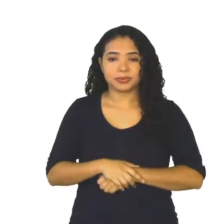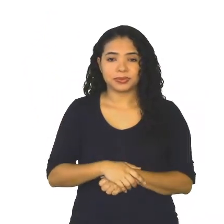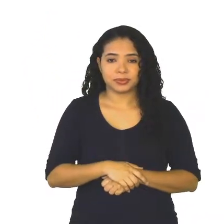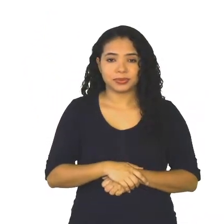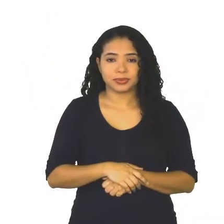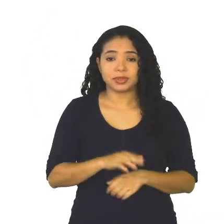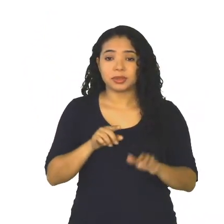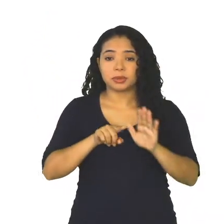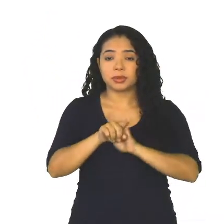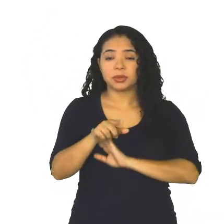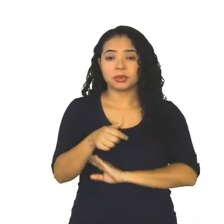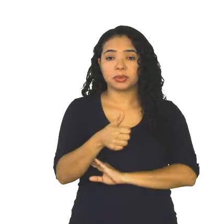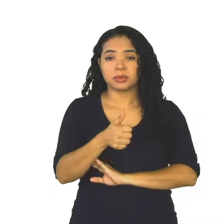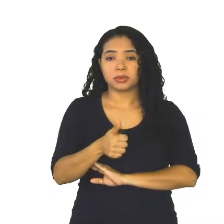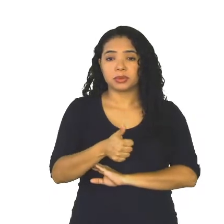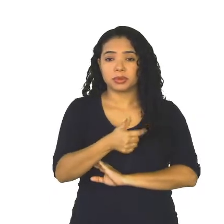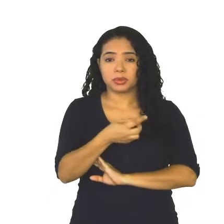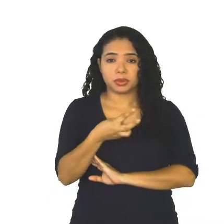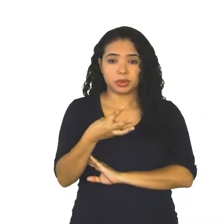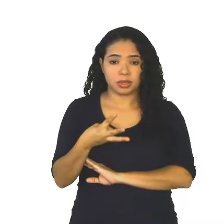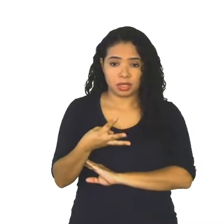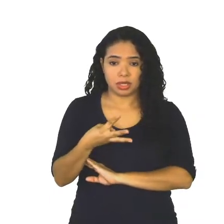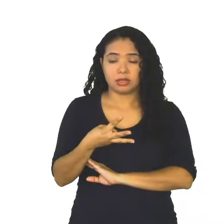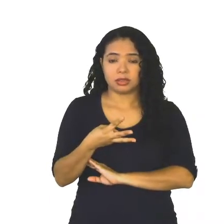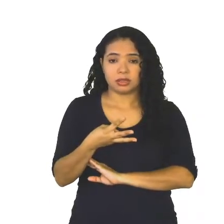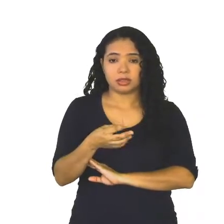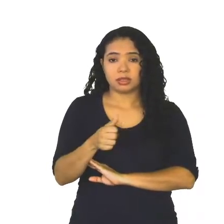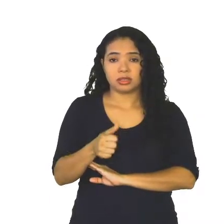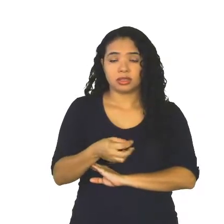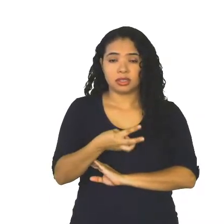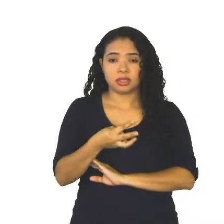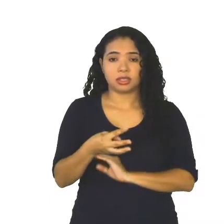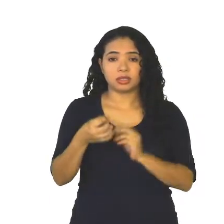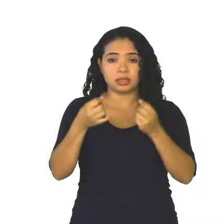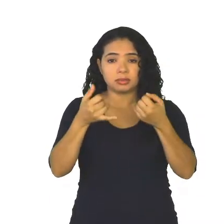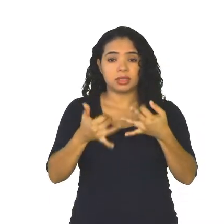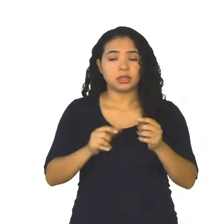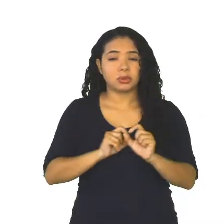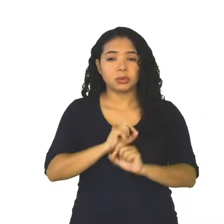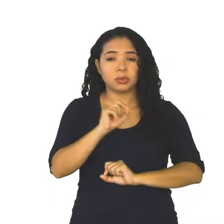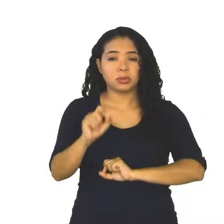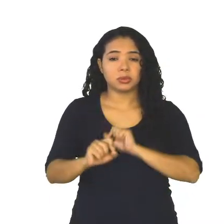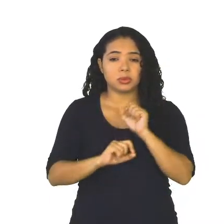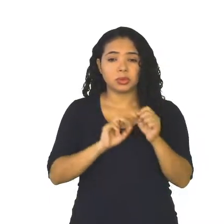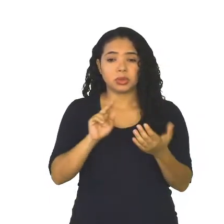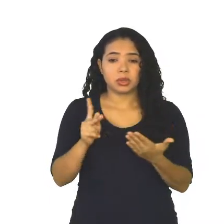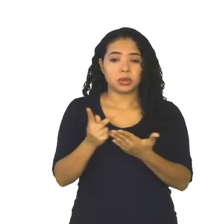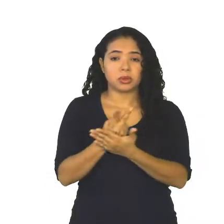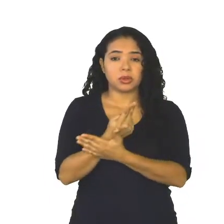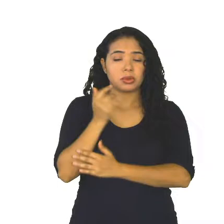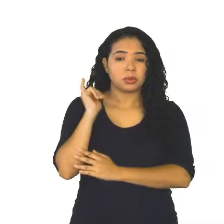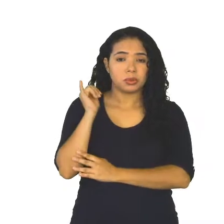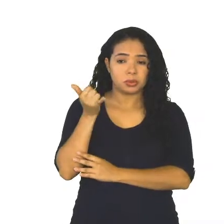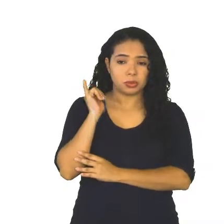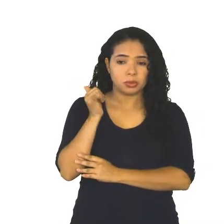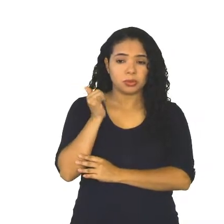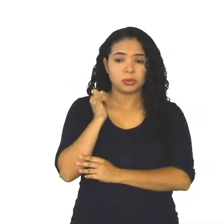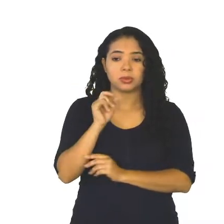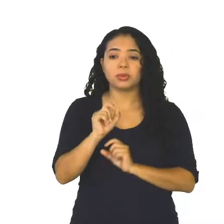Questão 13. A 13 fala o seguinte, a partir do que aconteceu no conto, o